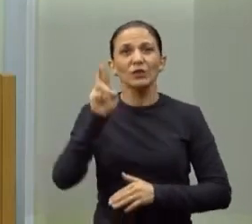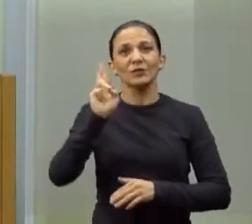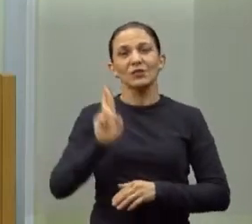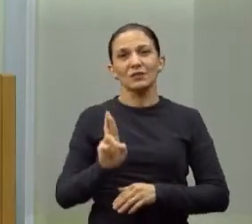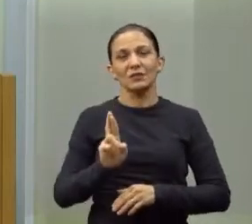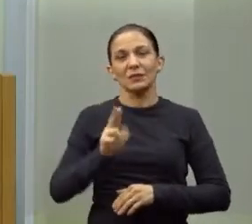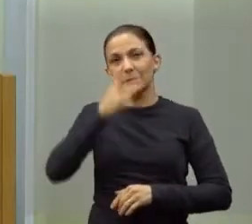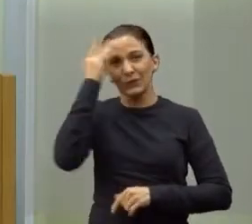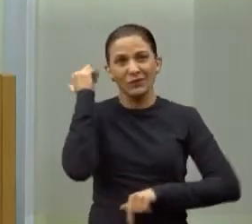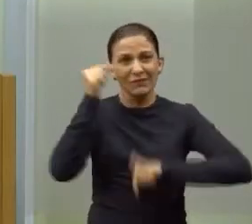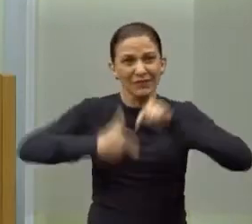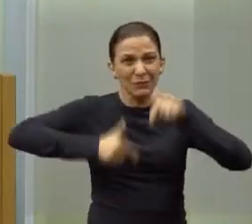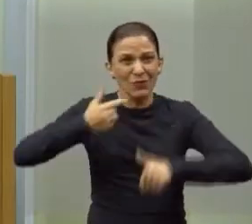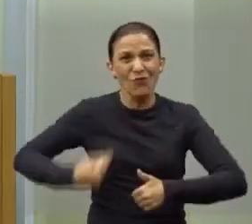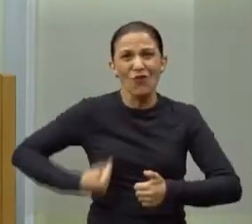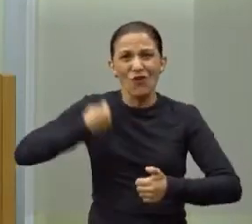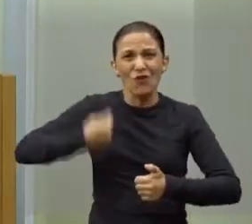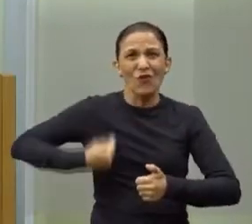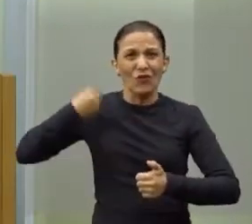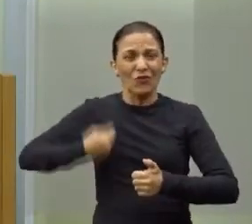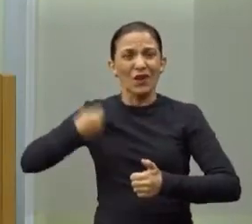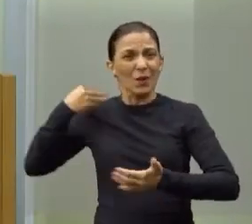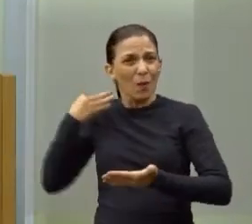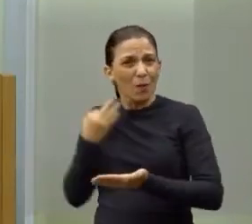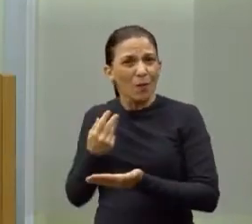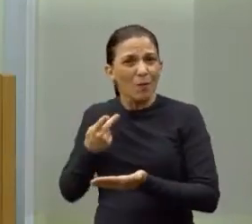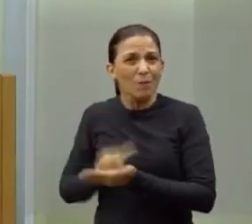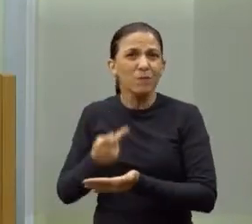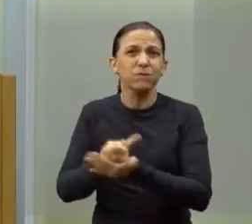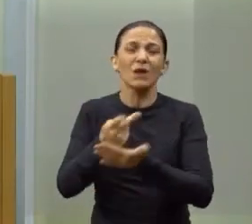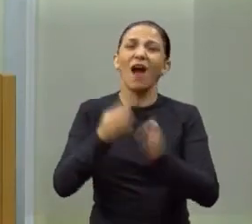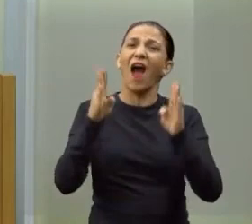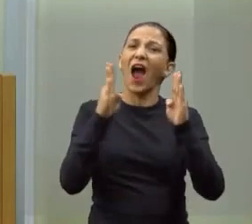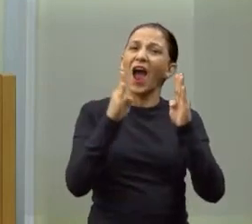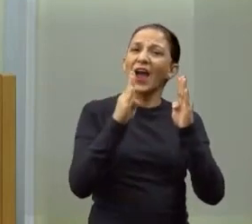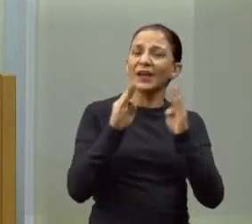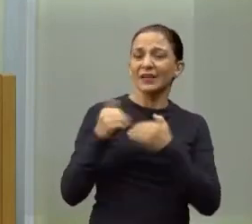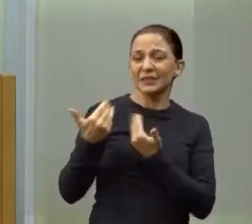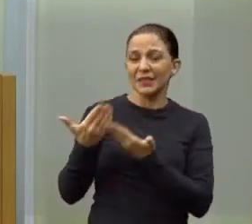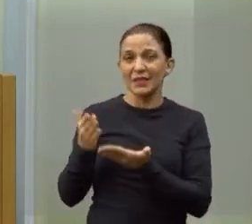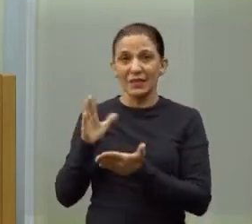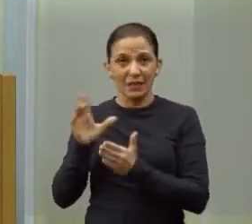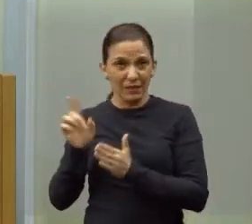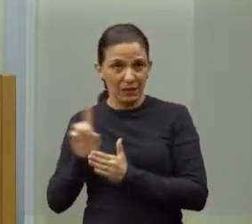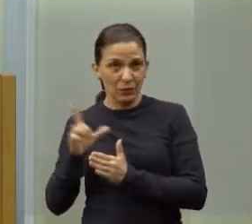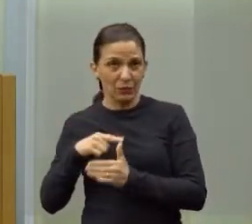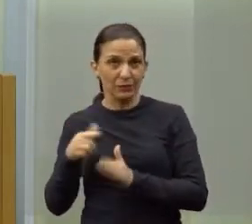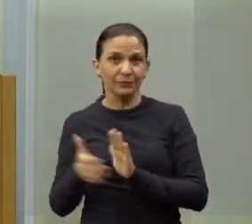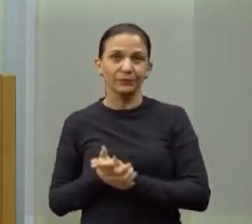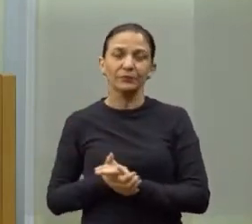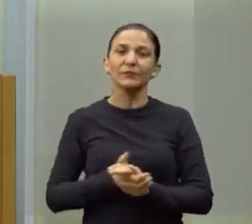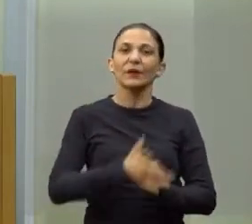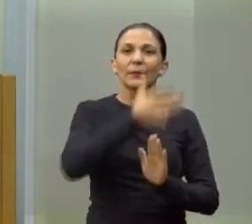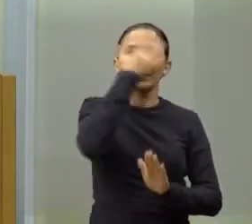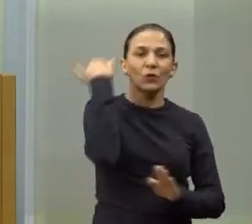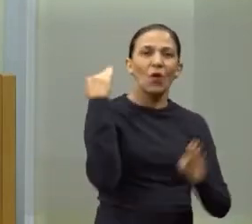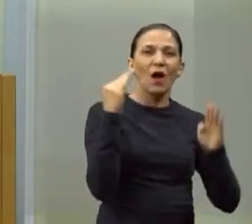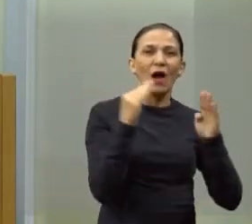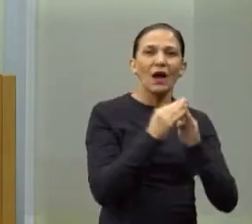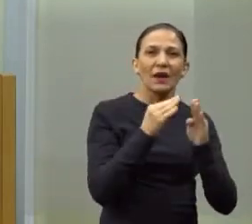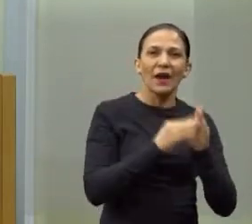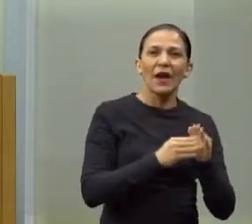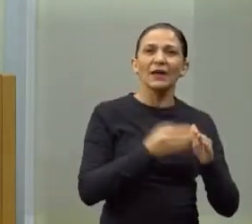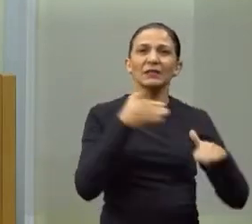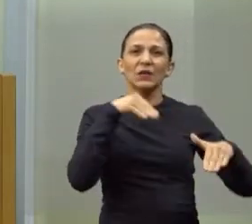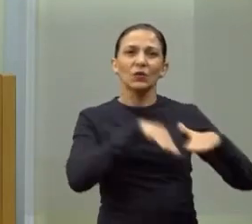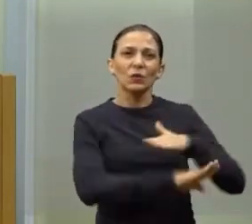trabalhador que lutou a vida inteira para deixar uma casa, um carro, uma poupança para seus filhos e